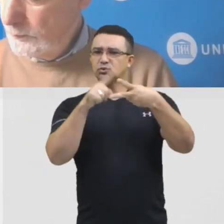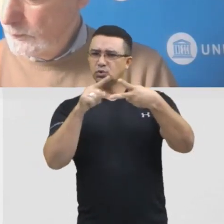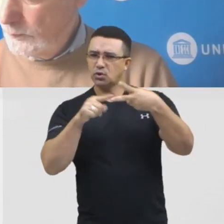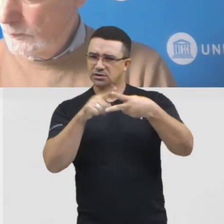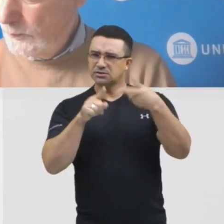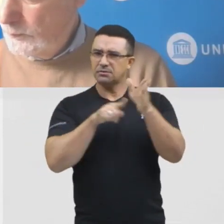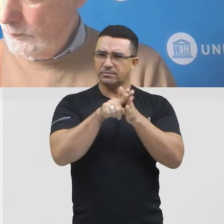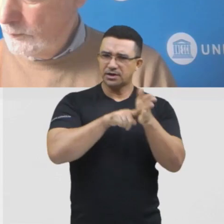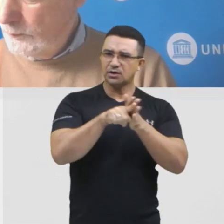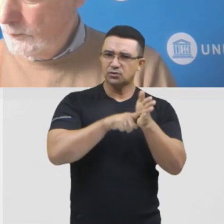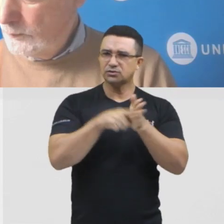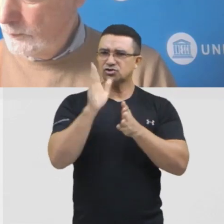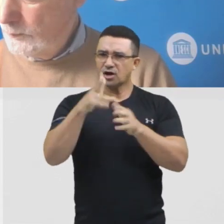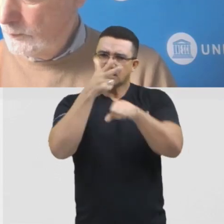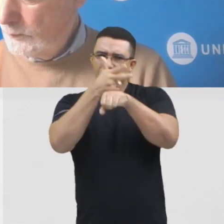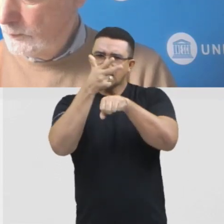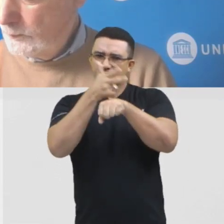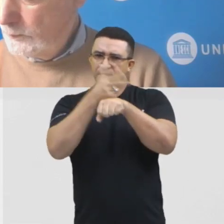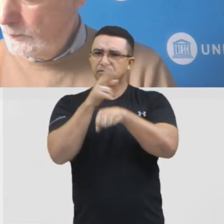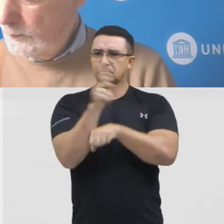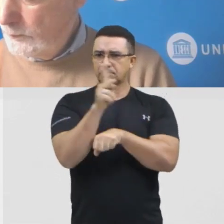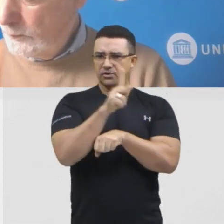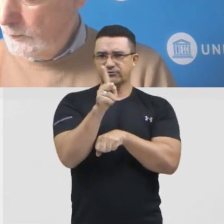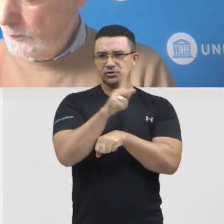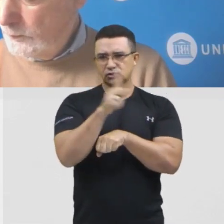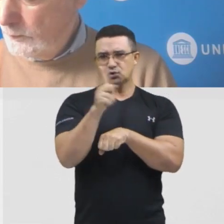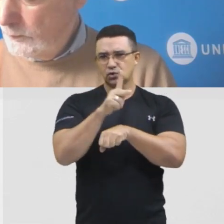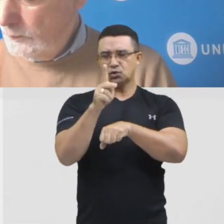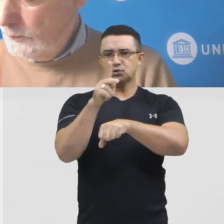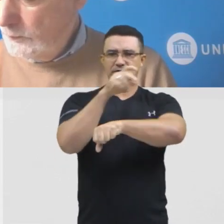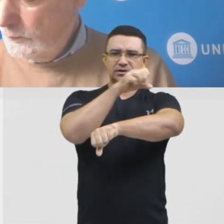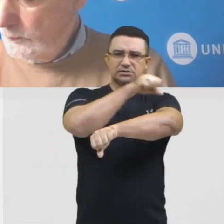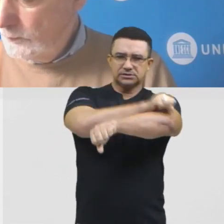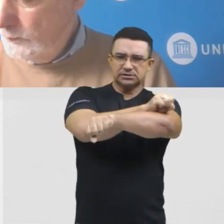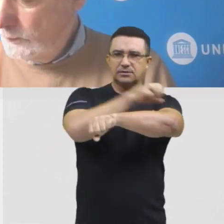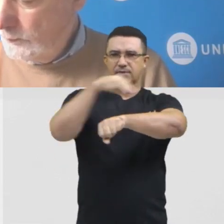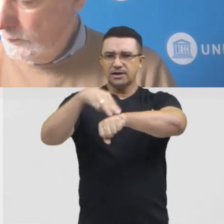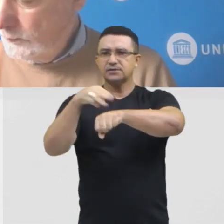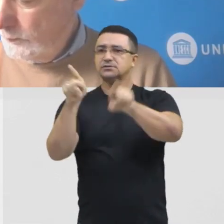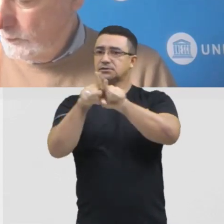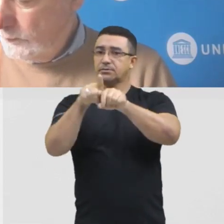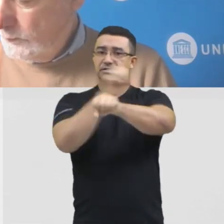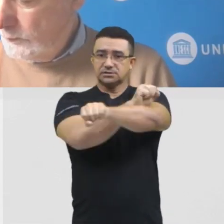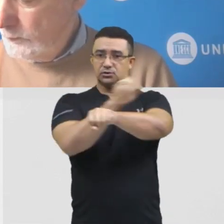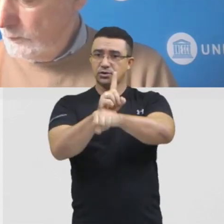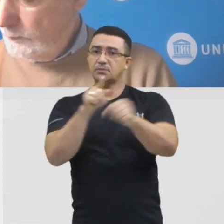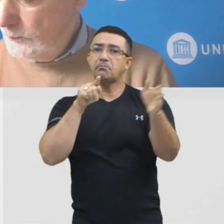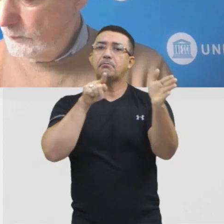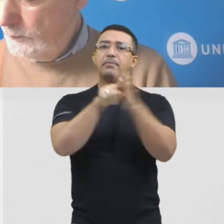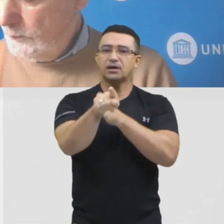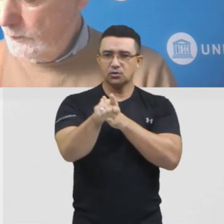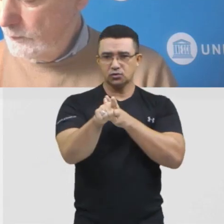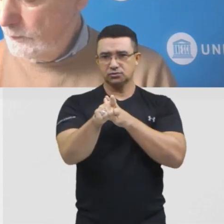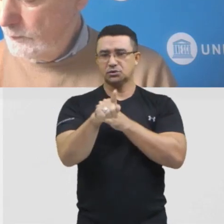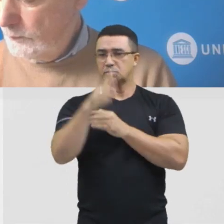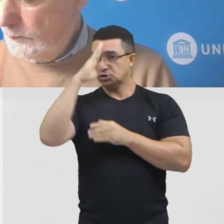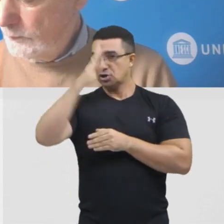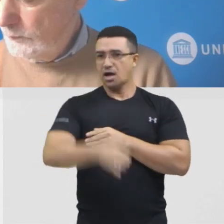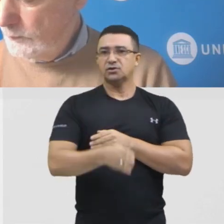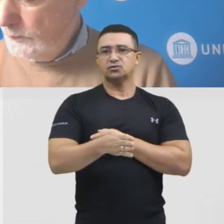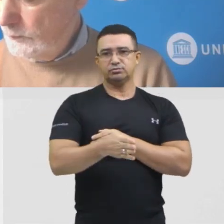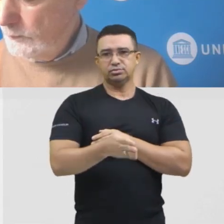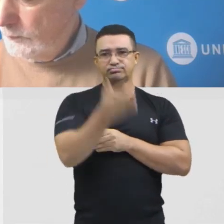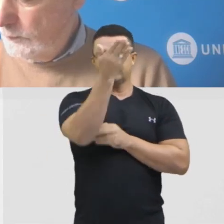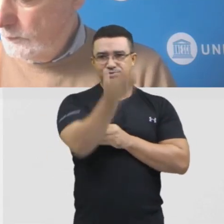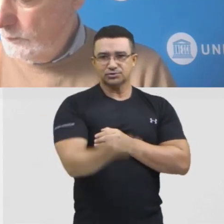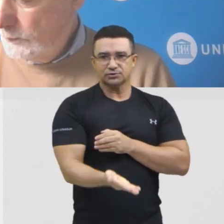foram previamente gravadas de professores da rede municipal e estadual que perguntam diretamente para o senhor. Além dessas